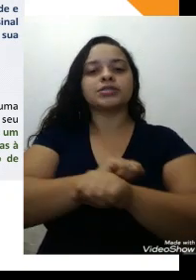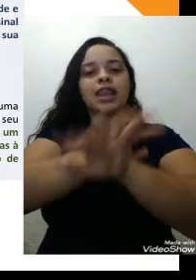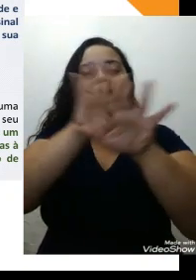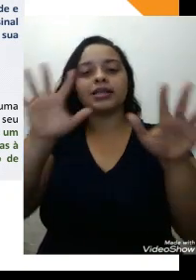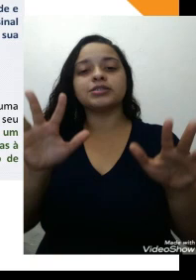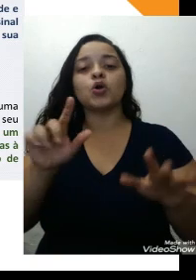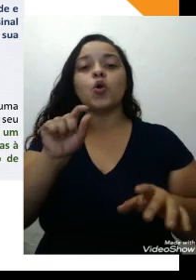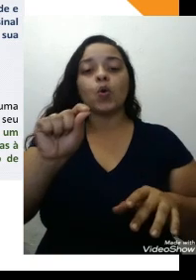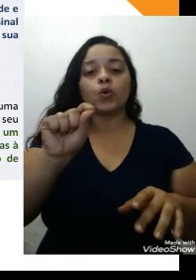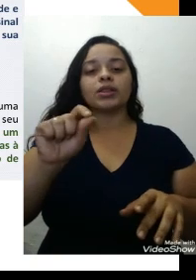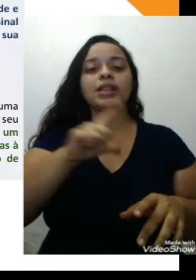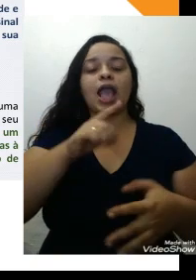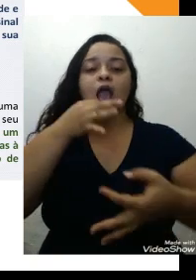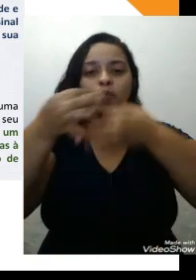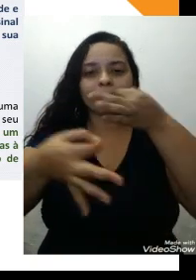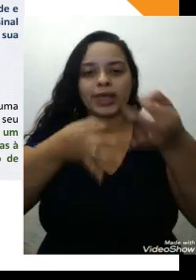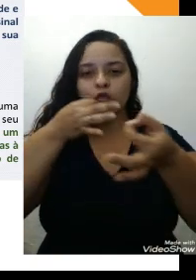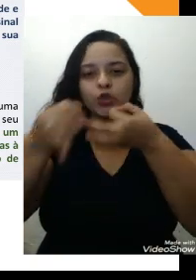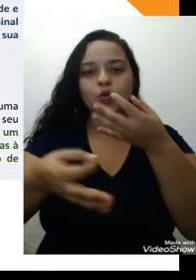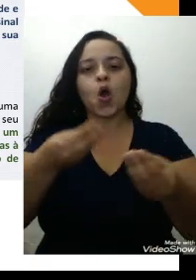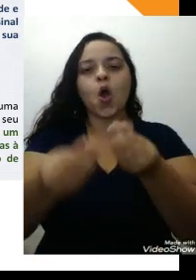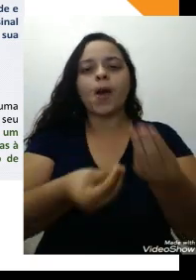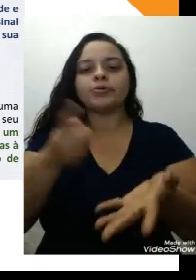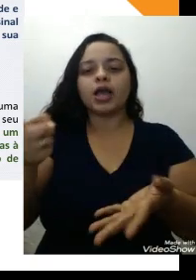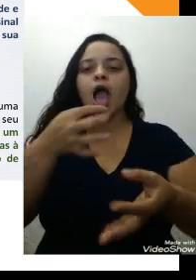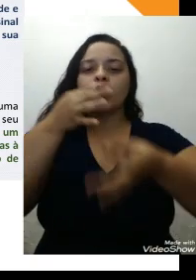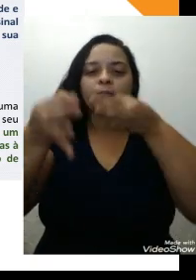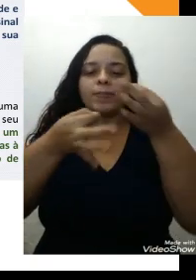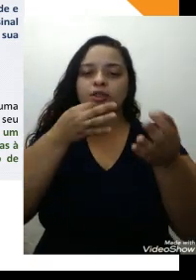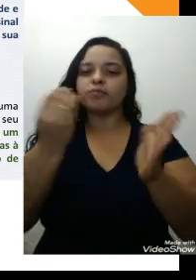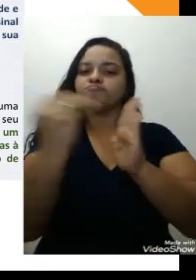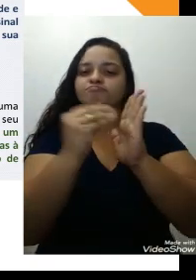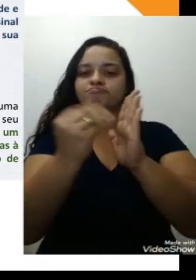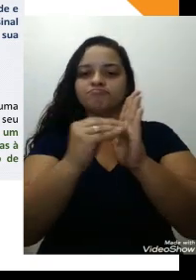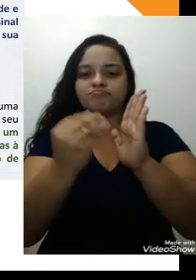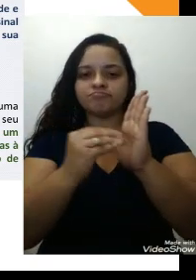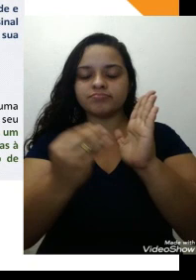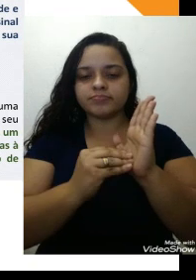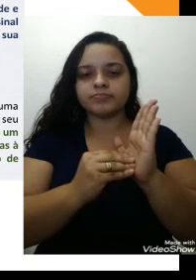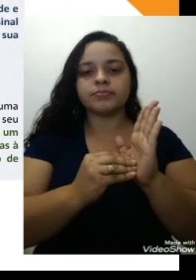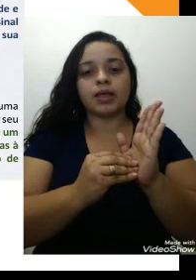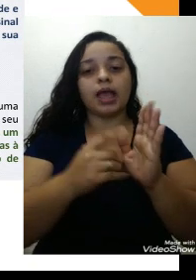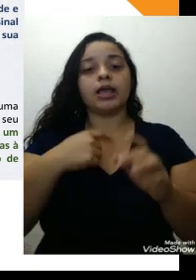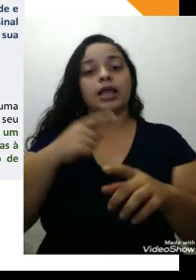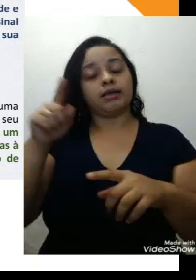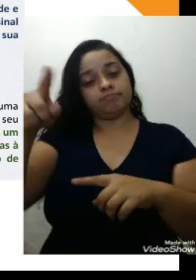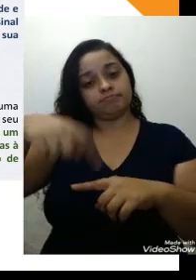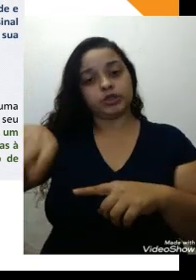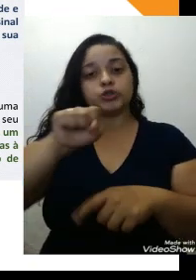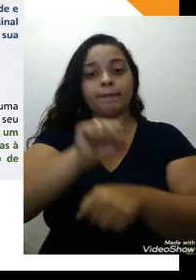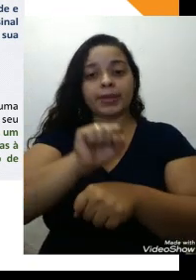clareza quais são os argumentos e como os argumentos vão ser abordados ao longo da argumentação. Espera-se